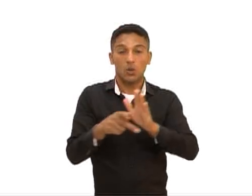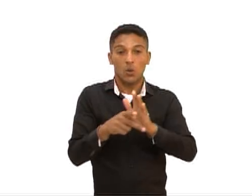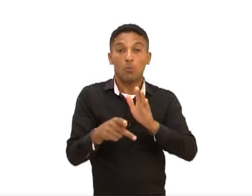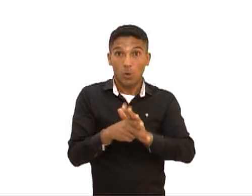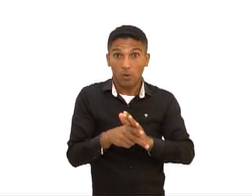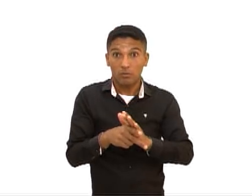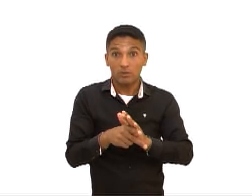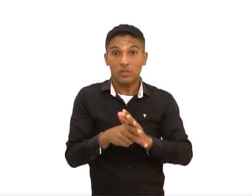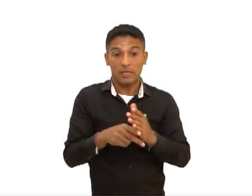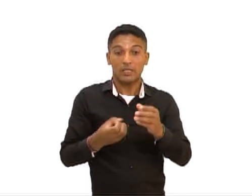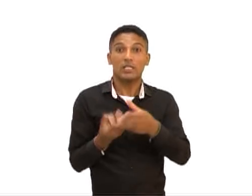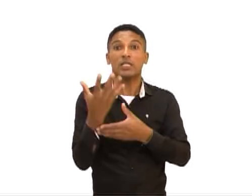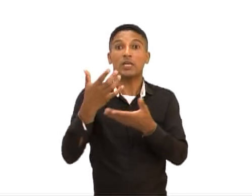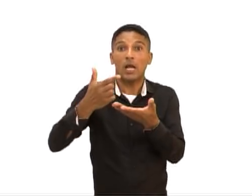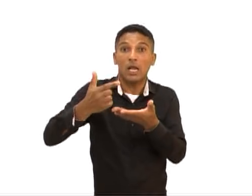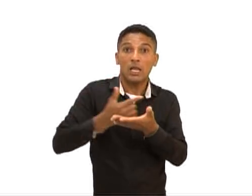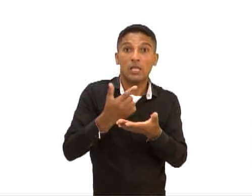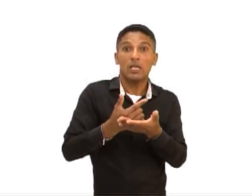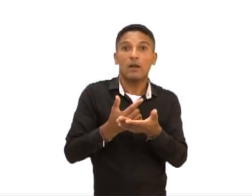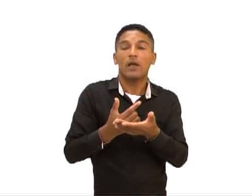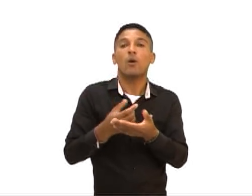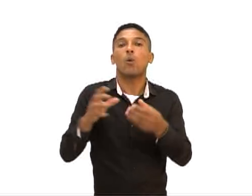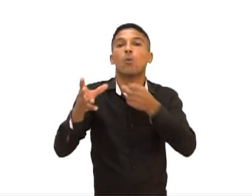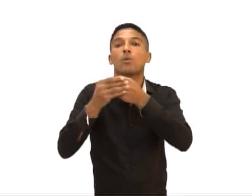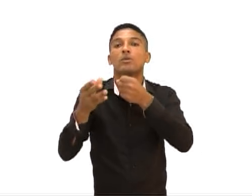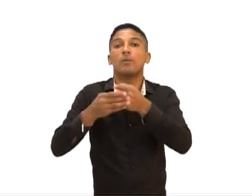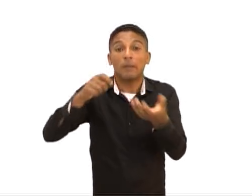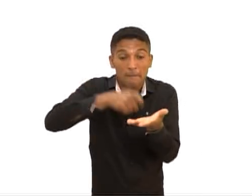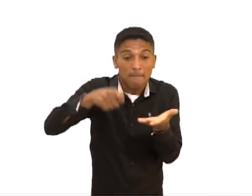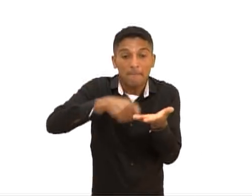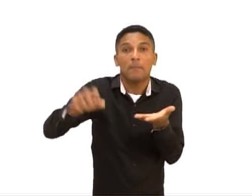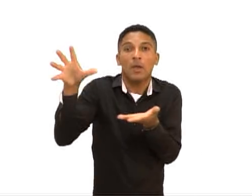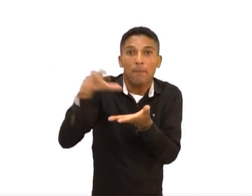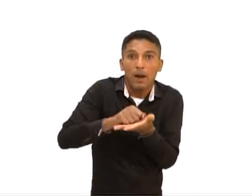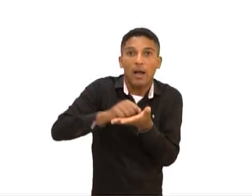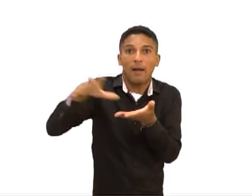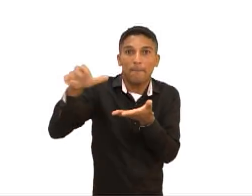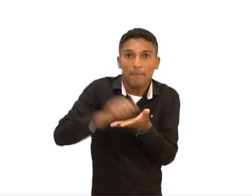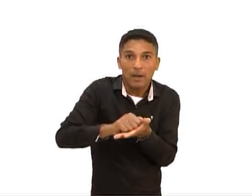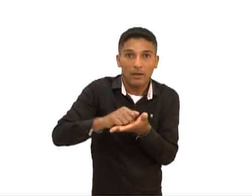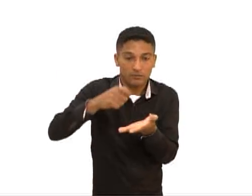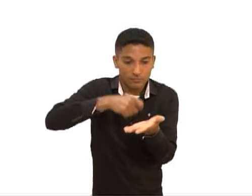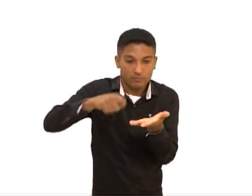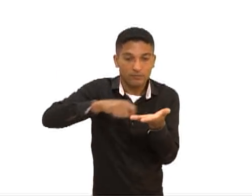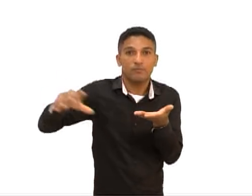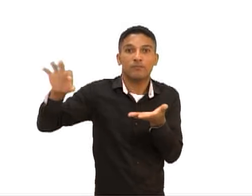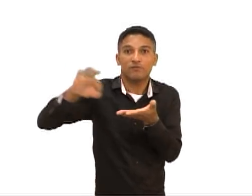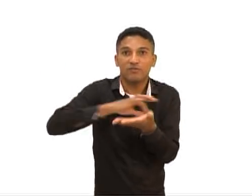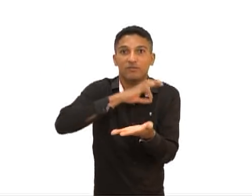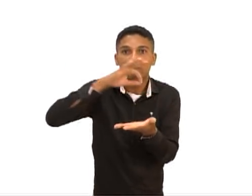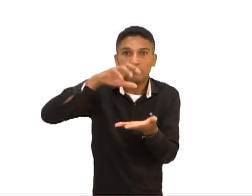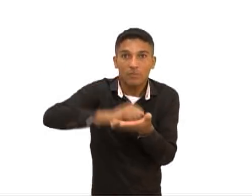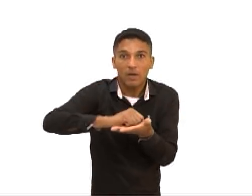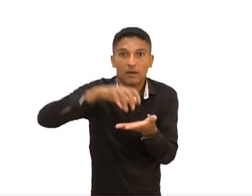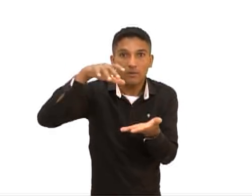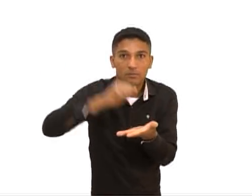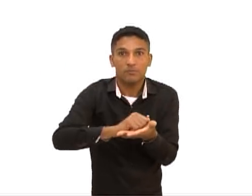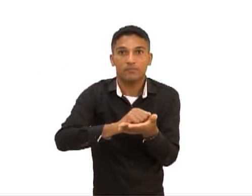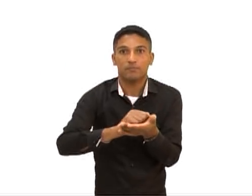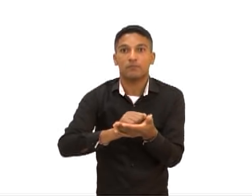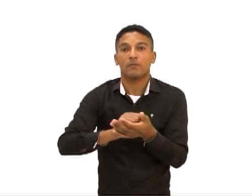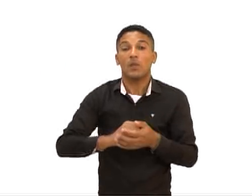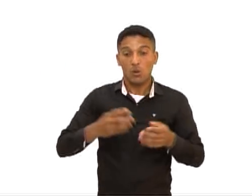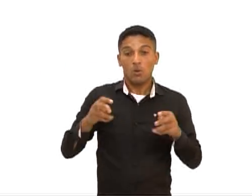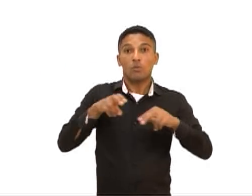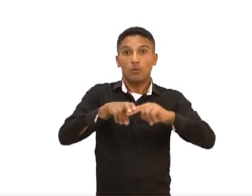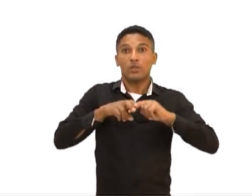seria o mesmo se os povos não pudessem conhecer as ideias de seus antepassados. Um bom exemplo é a filosofia,